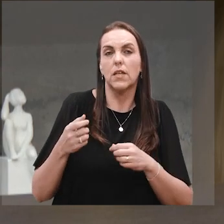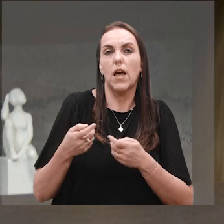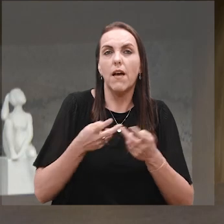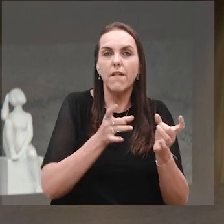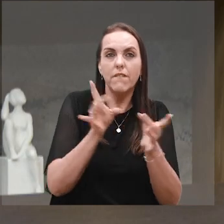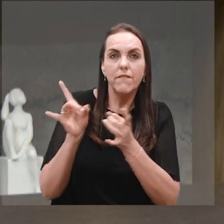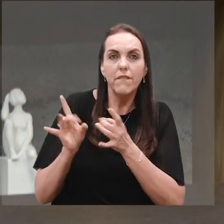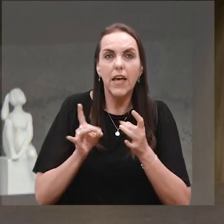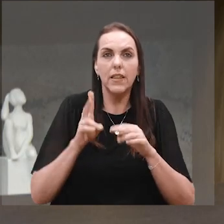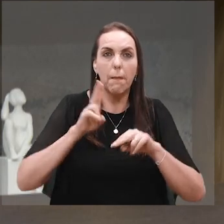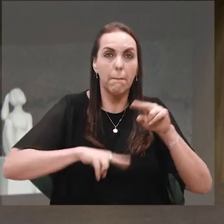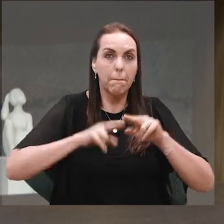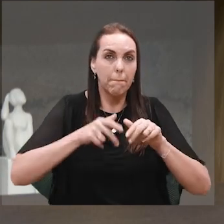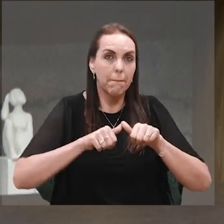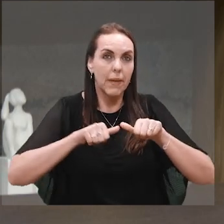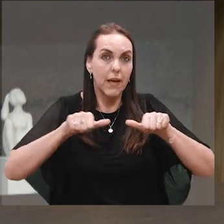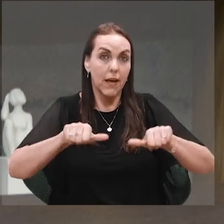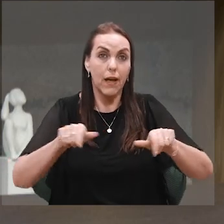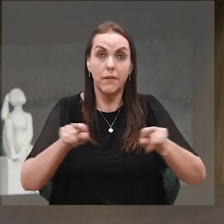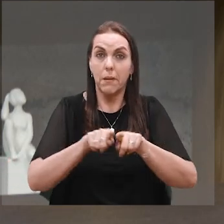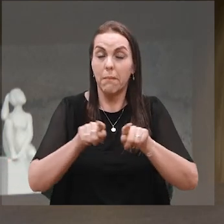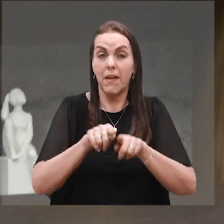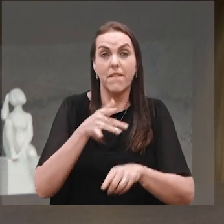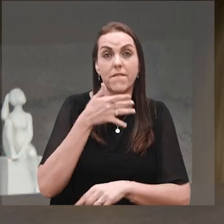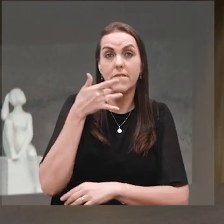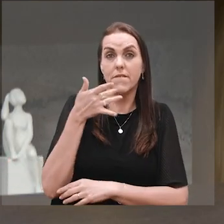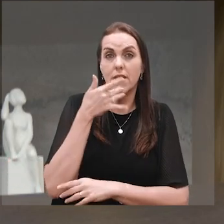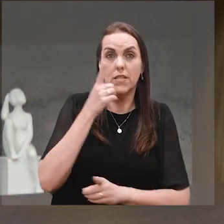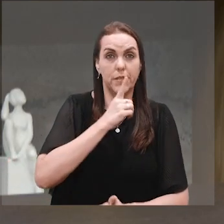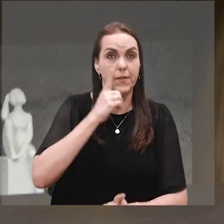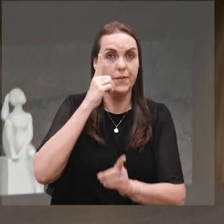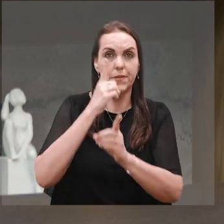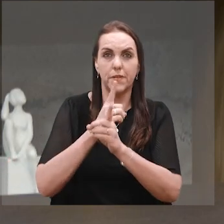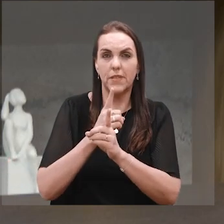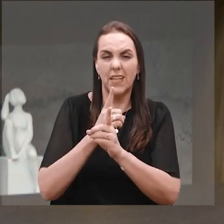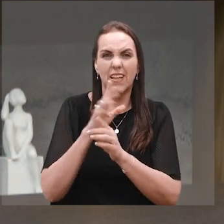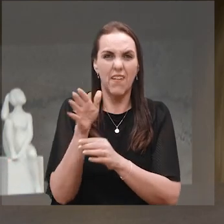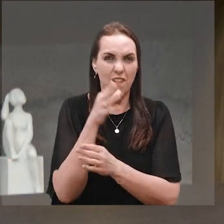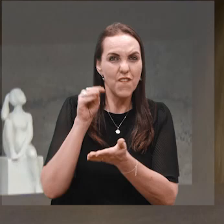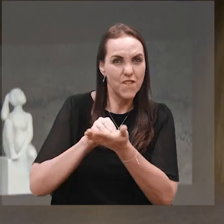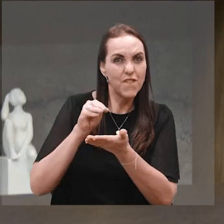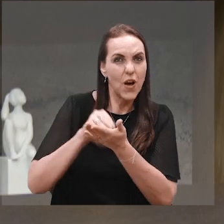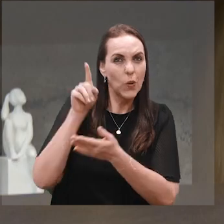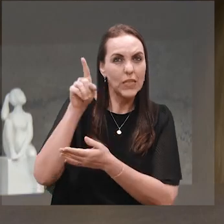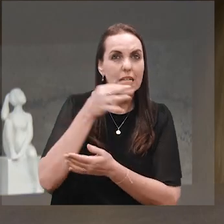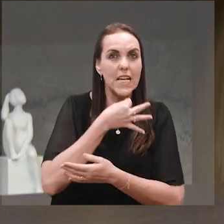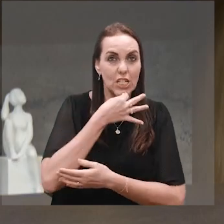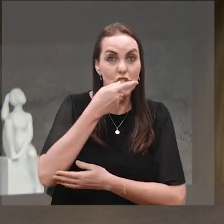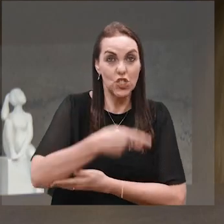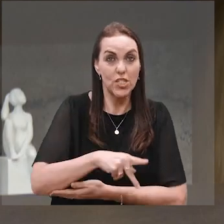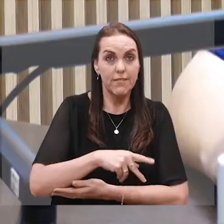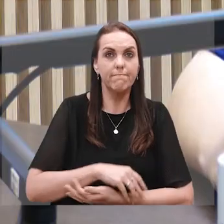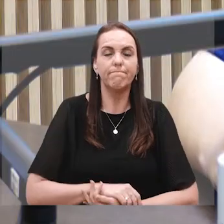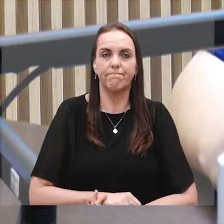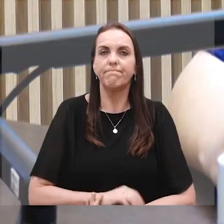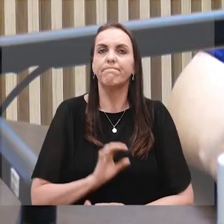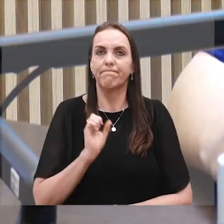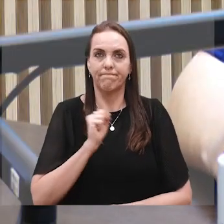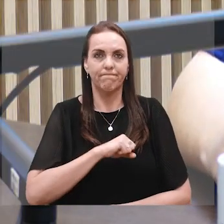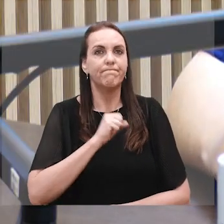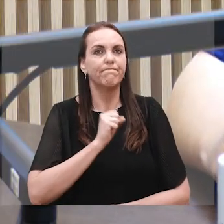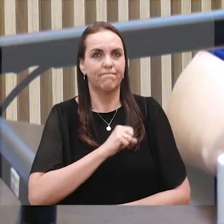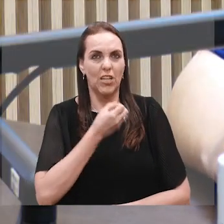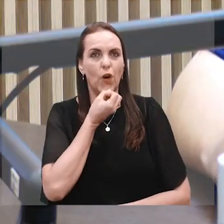no comércio de varejo. Supermercados é muito fácil encontrar. Talvez não faltaria isso também para Caxias? Sim,